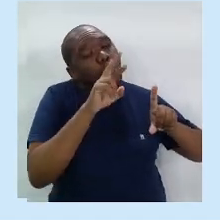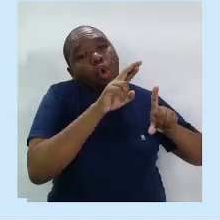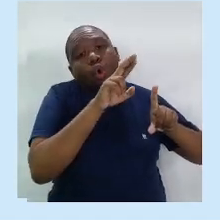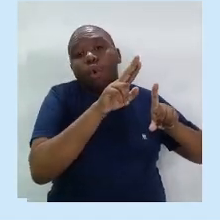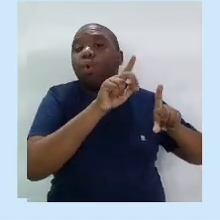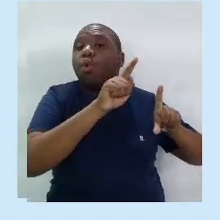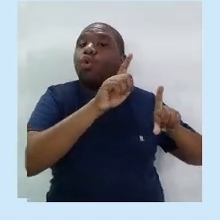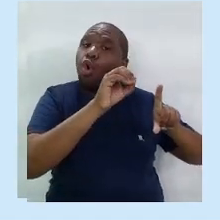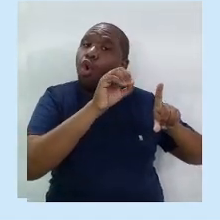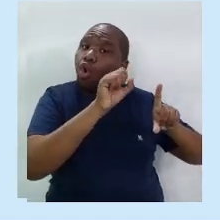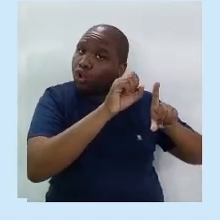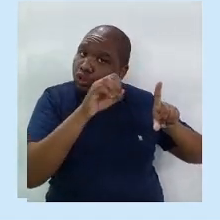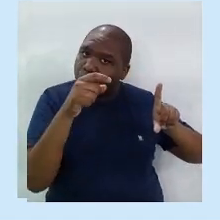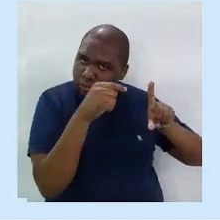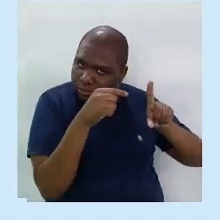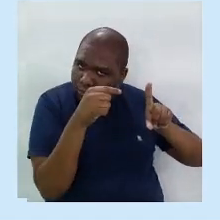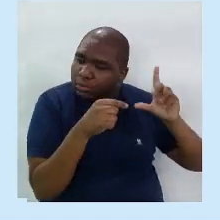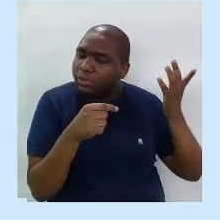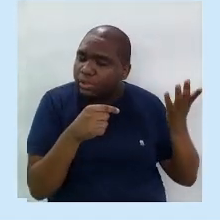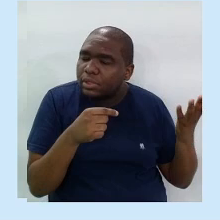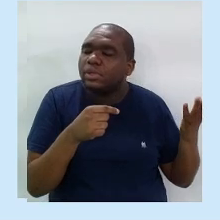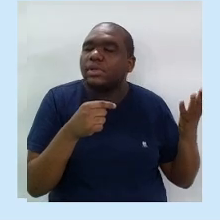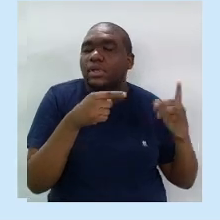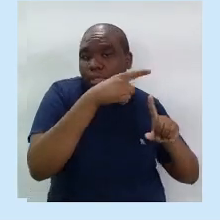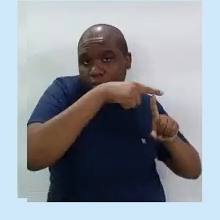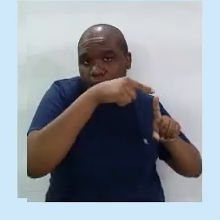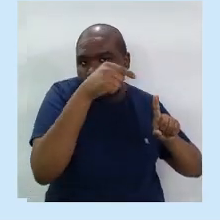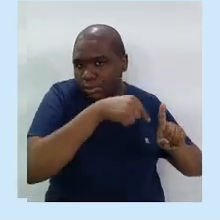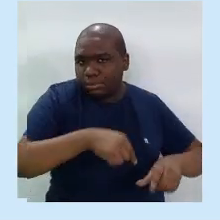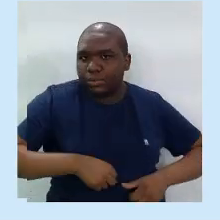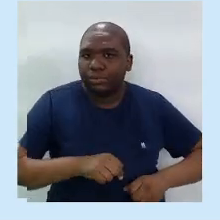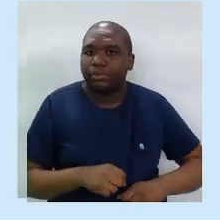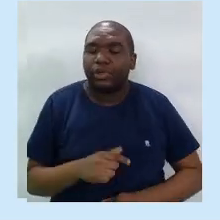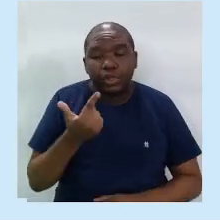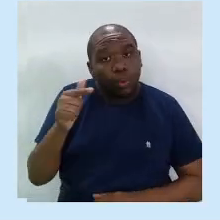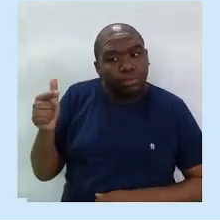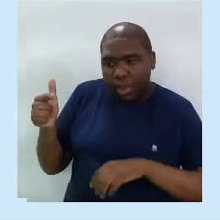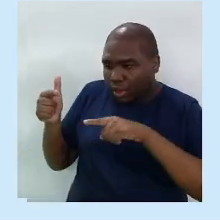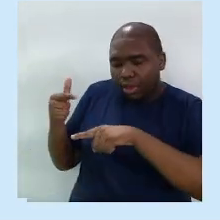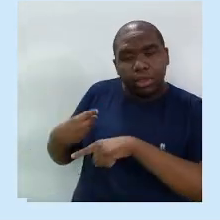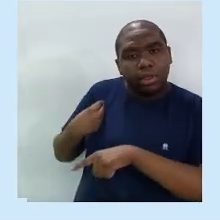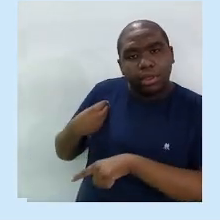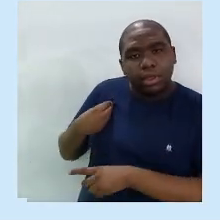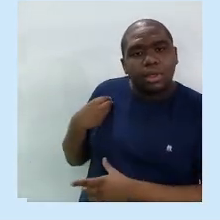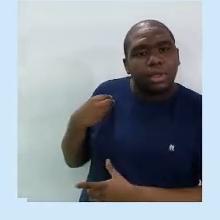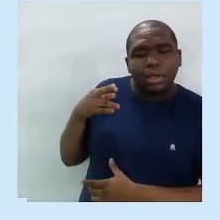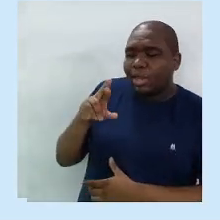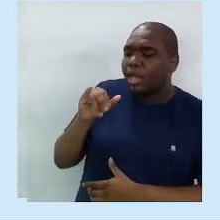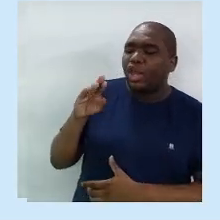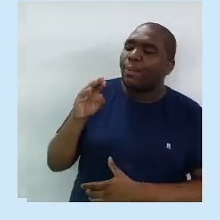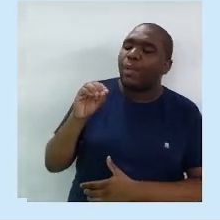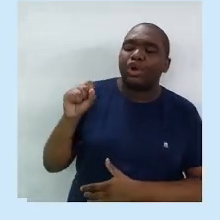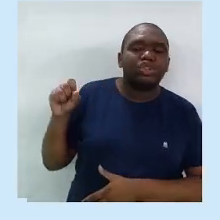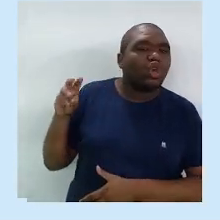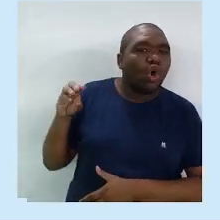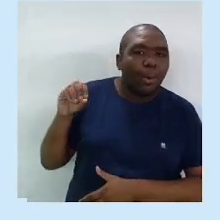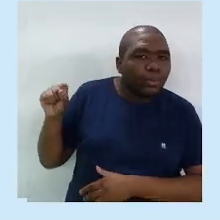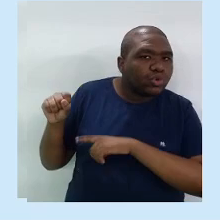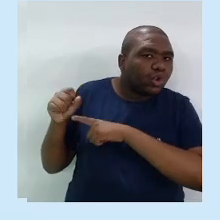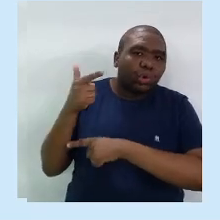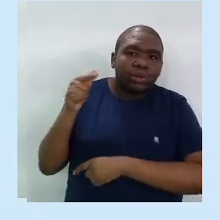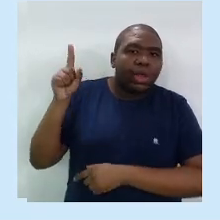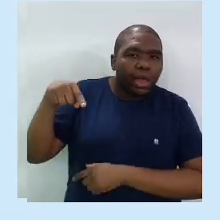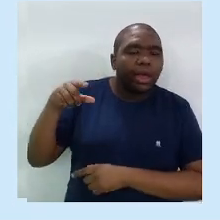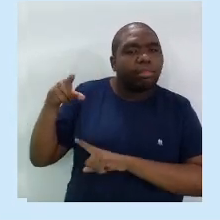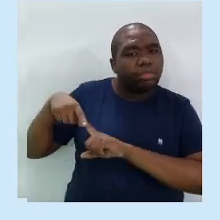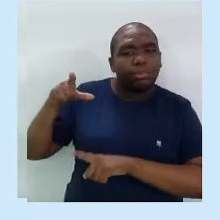a presença de ribossomo é o retículo endoplasmático liso. Então, vamos agora falar mais